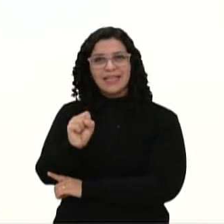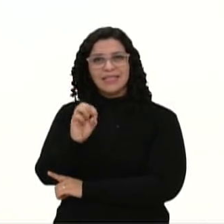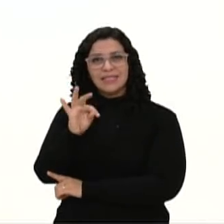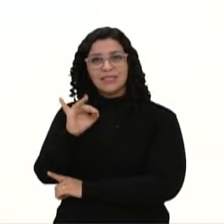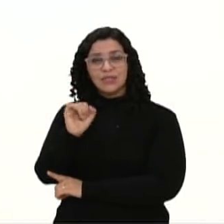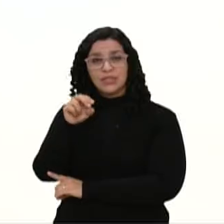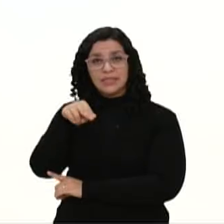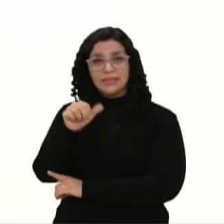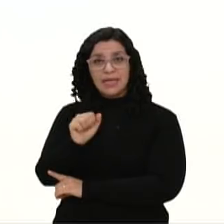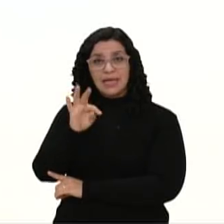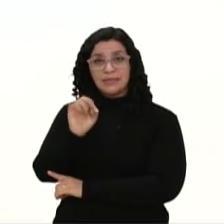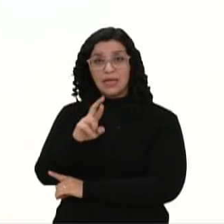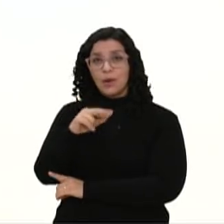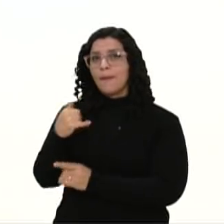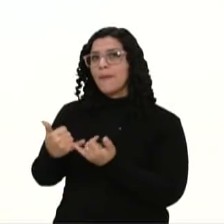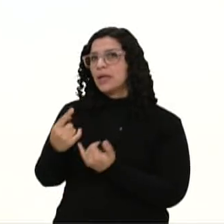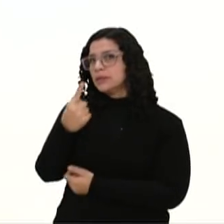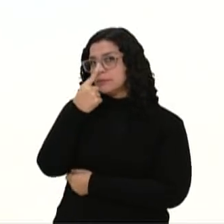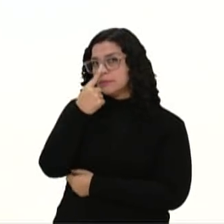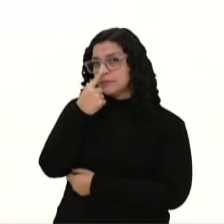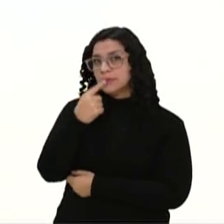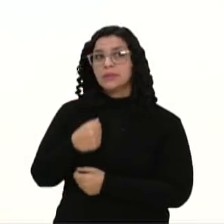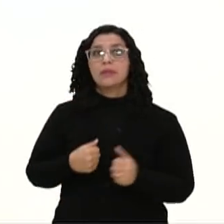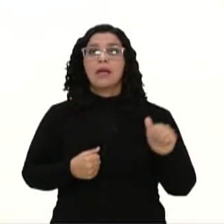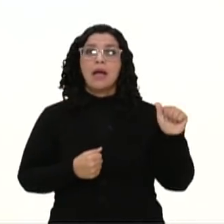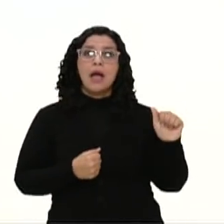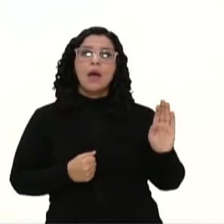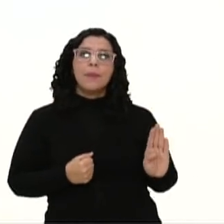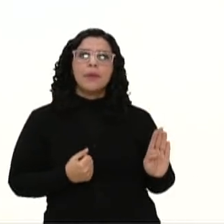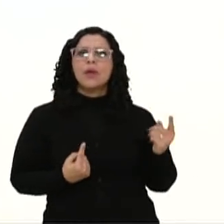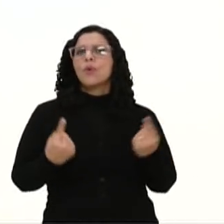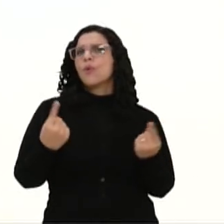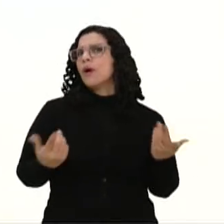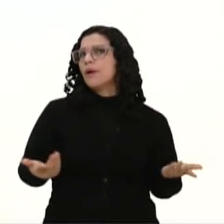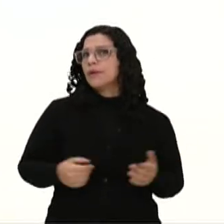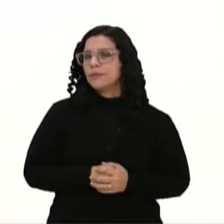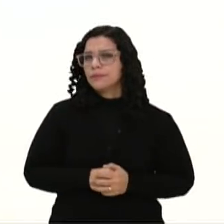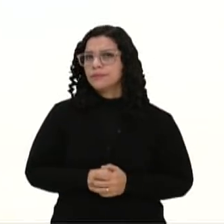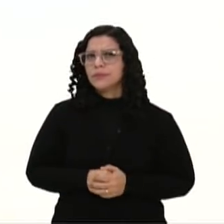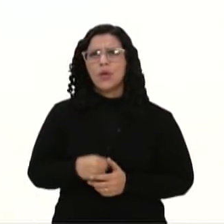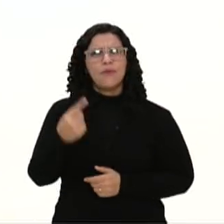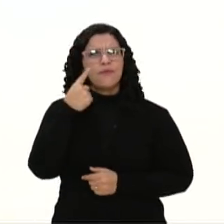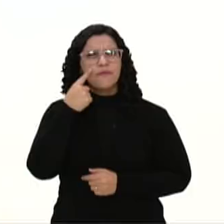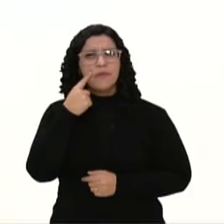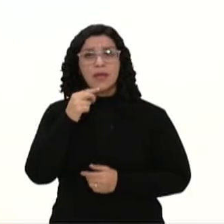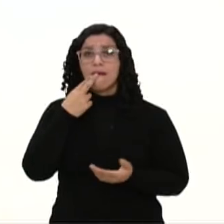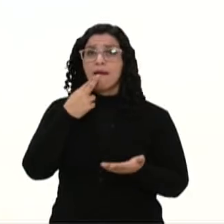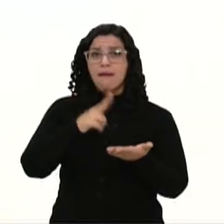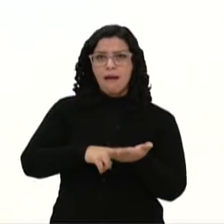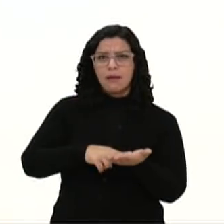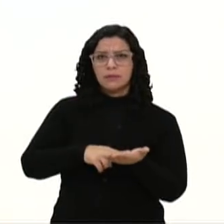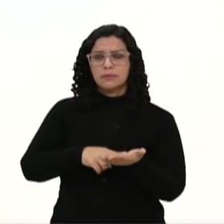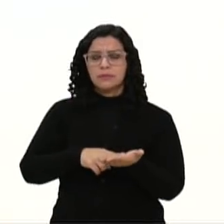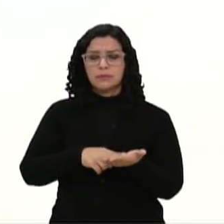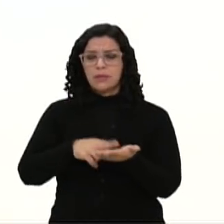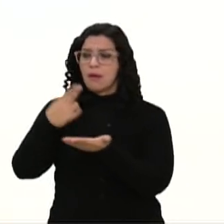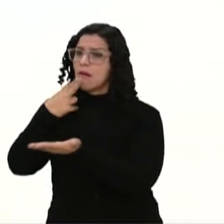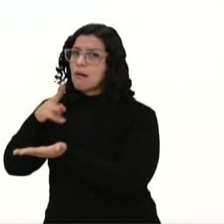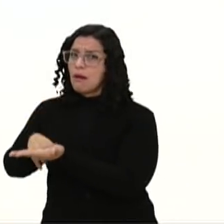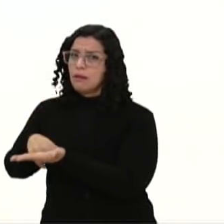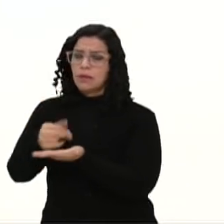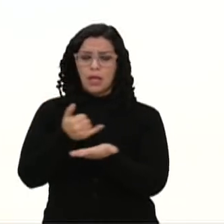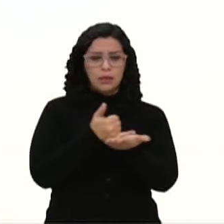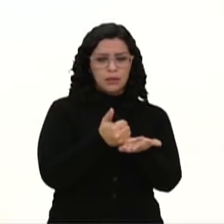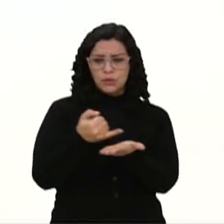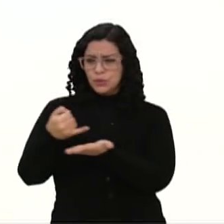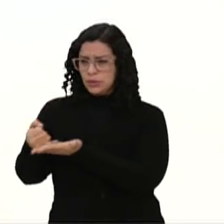relação próxima? Letra A, em letra B, em 2. Certo? Em qual dos inícios, na carta aberta